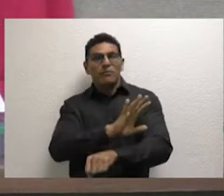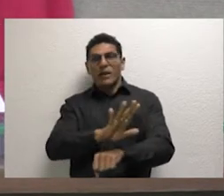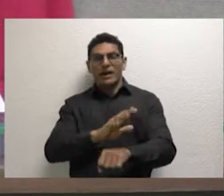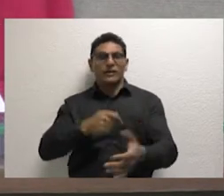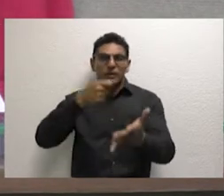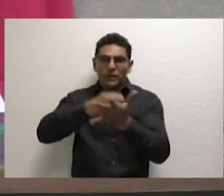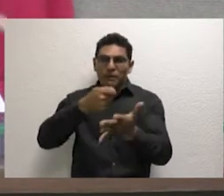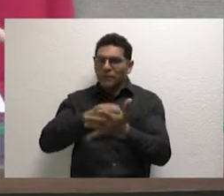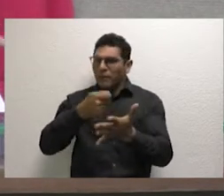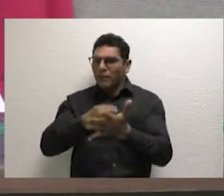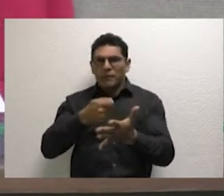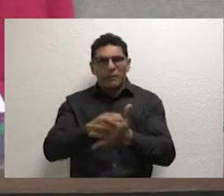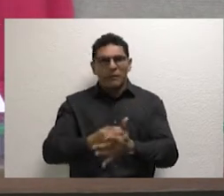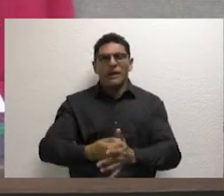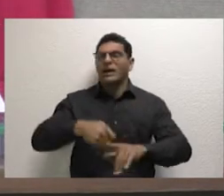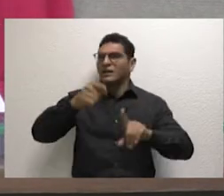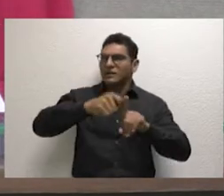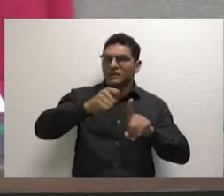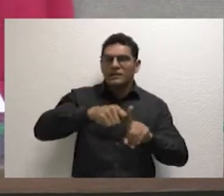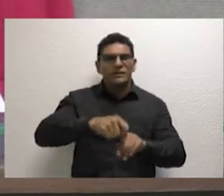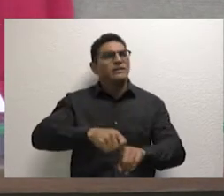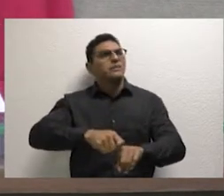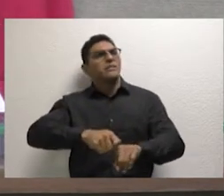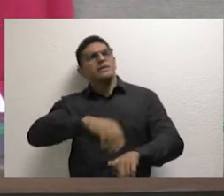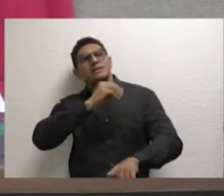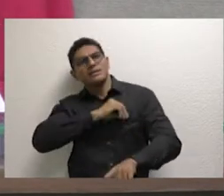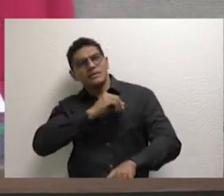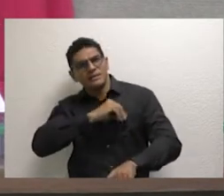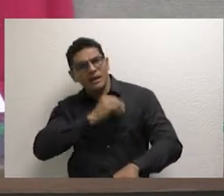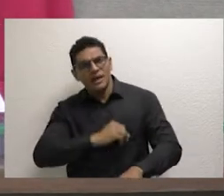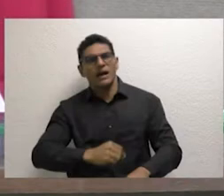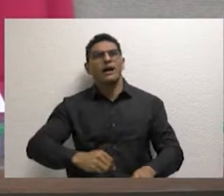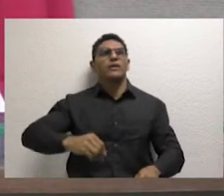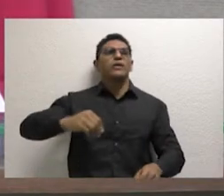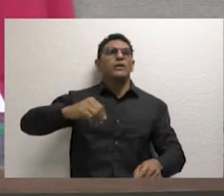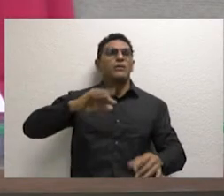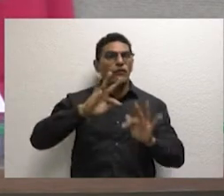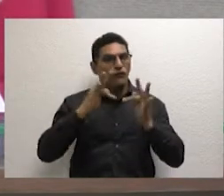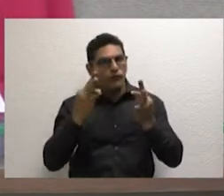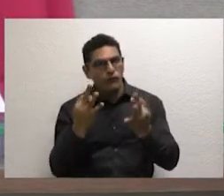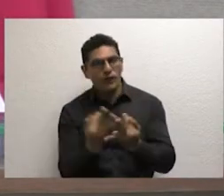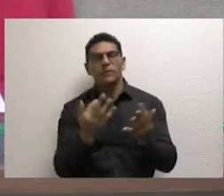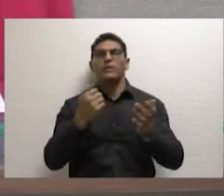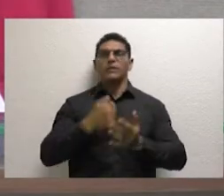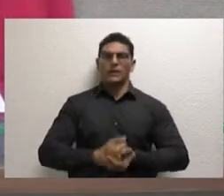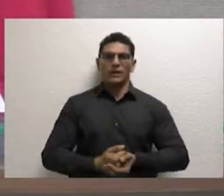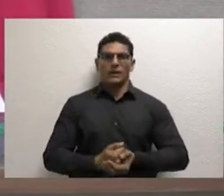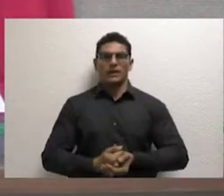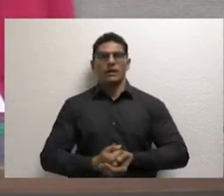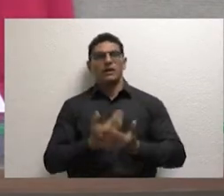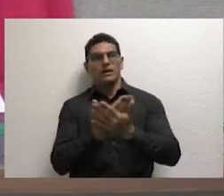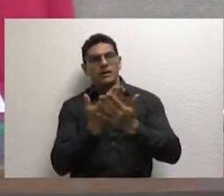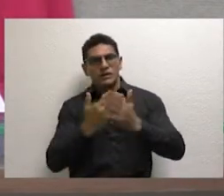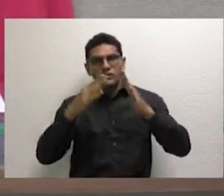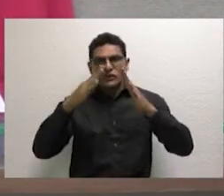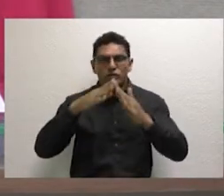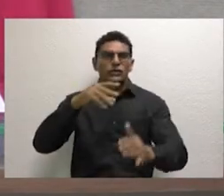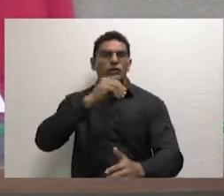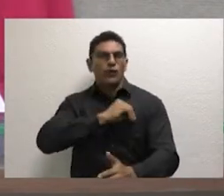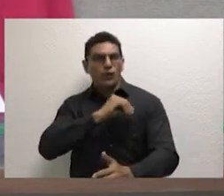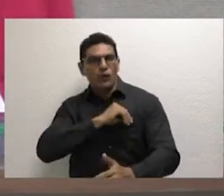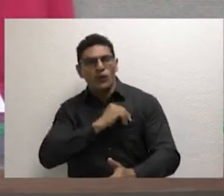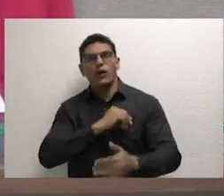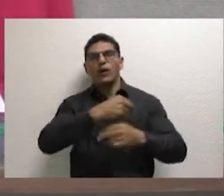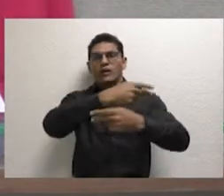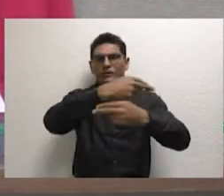Escola, que paga seguro do defesa do pescador, e que por uma empresa que é terceirizada, e eu mandei checar, mais de